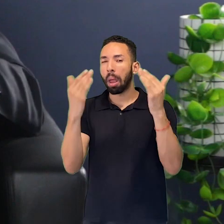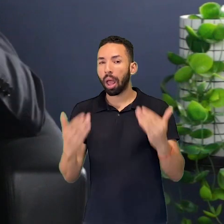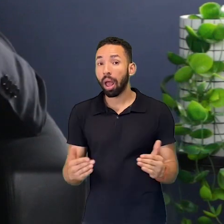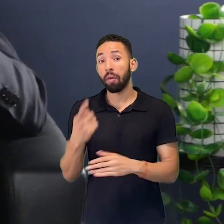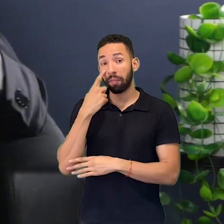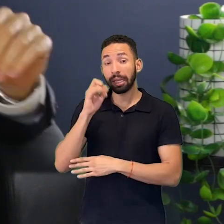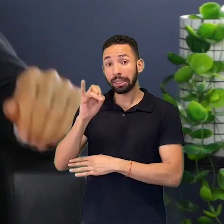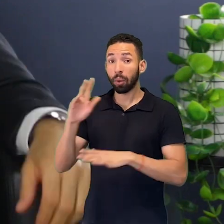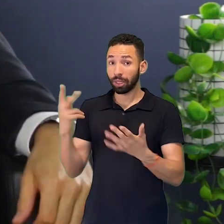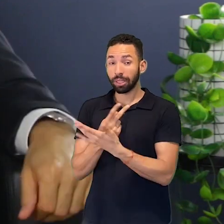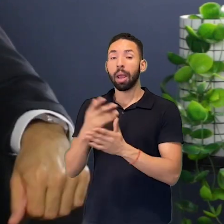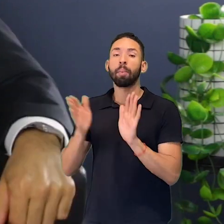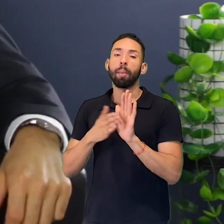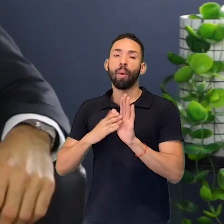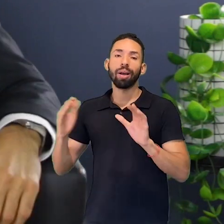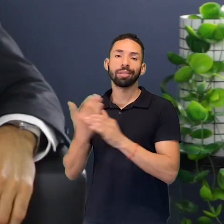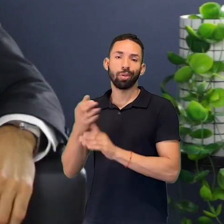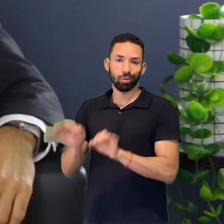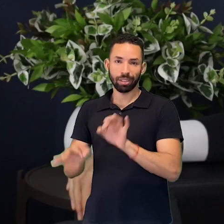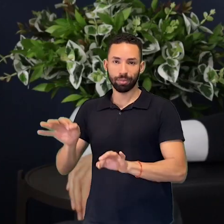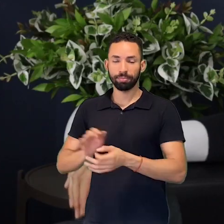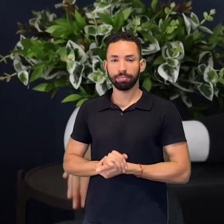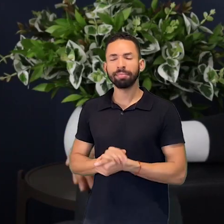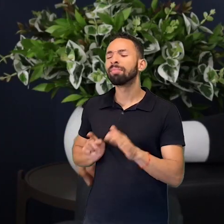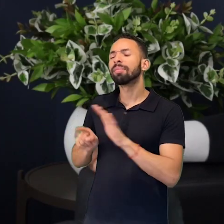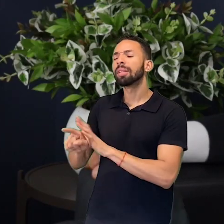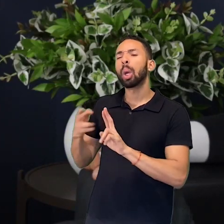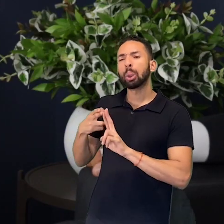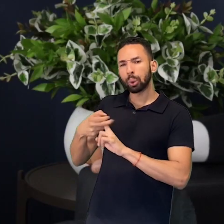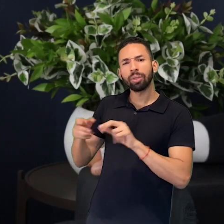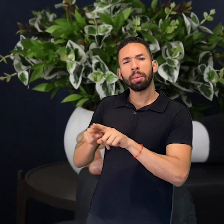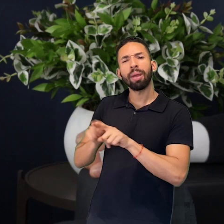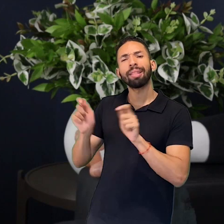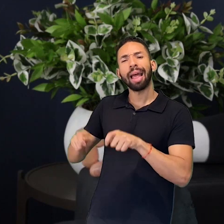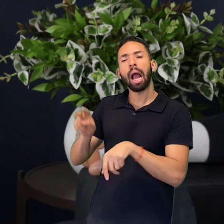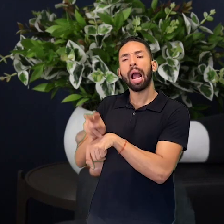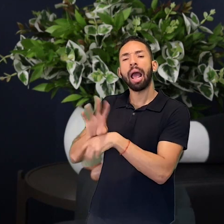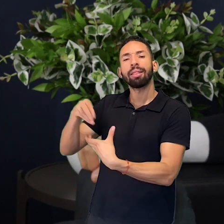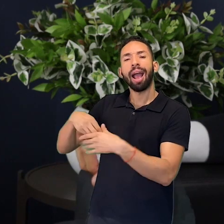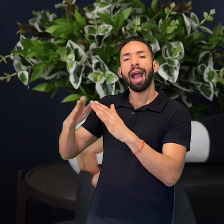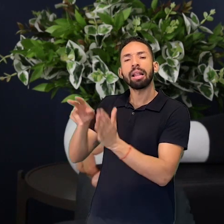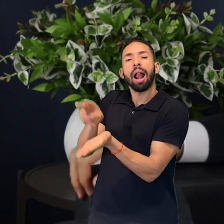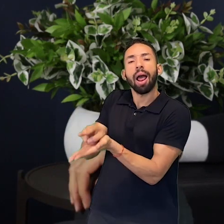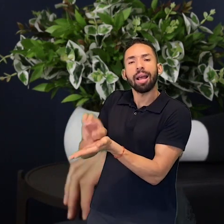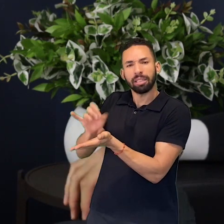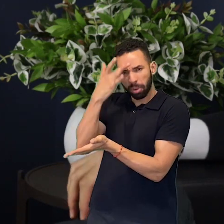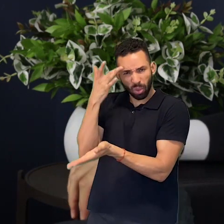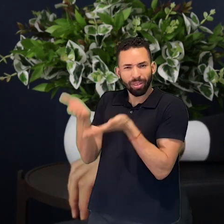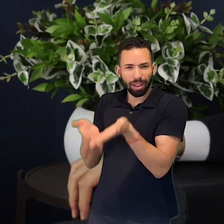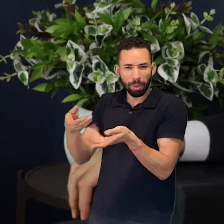analise. E, se for o caso, propõe uma ação judicial. E o SUS também pode fornecer o home care para pessoas